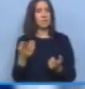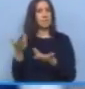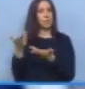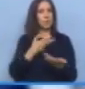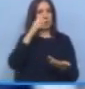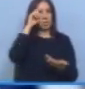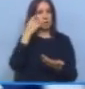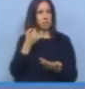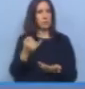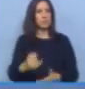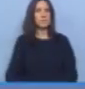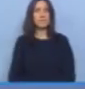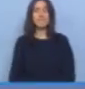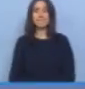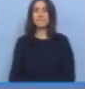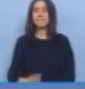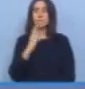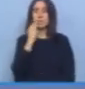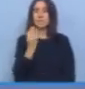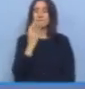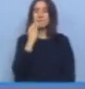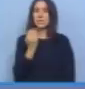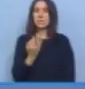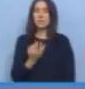acolher depois? Eu acho que sim, porque